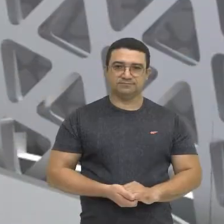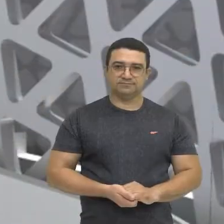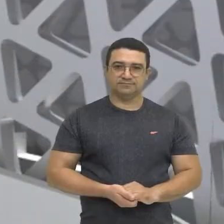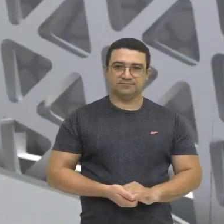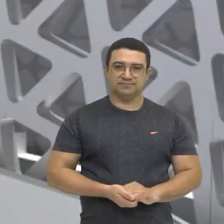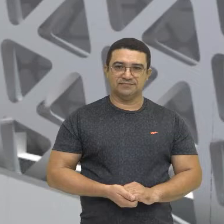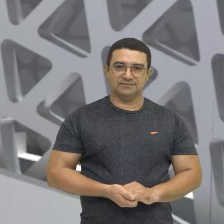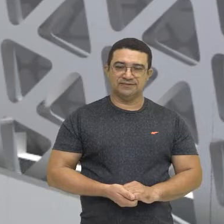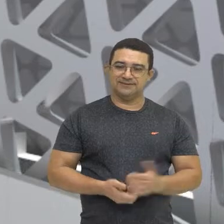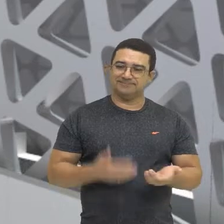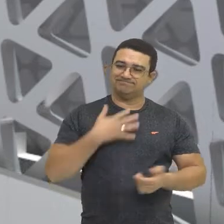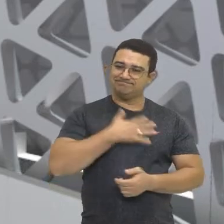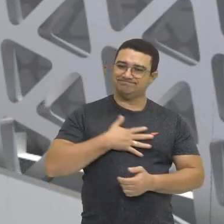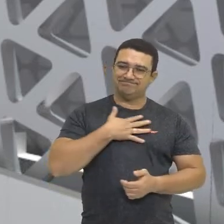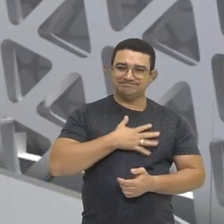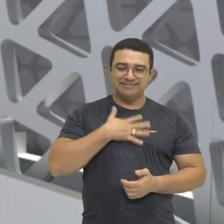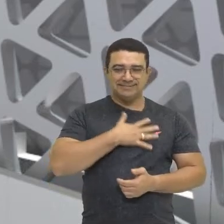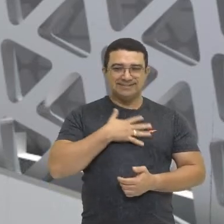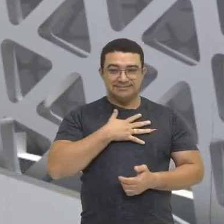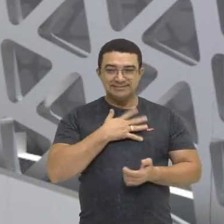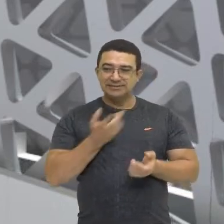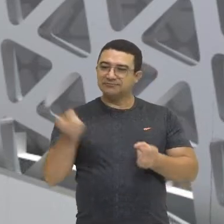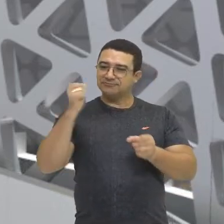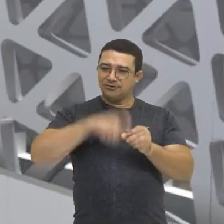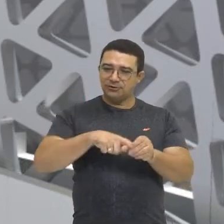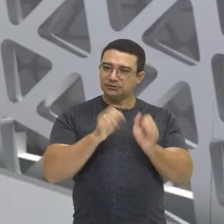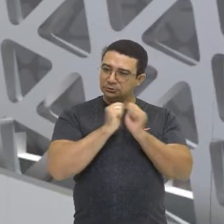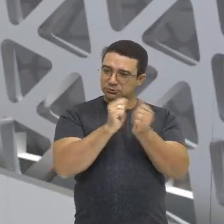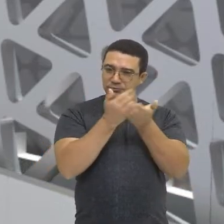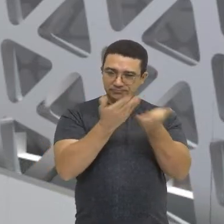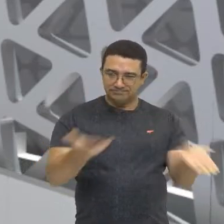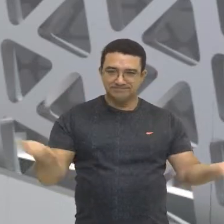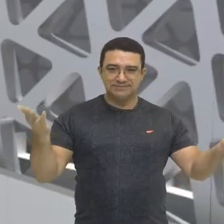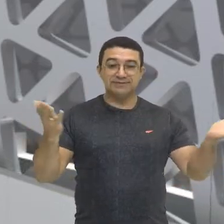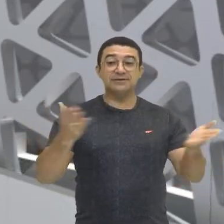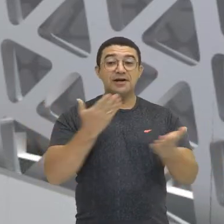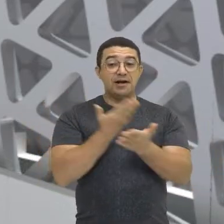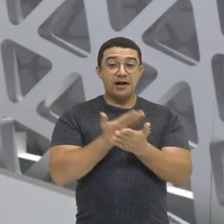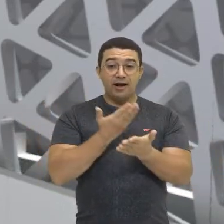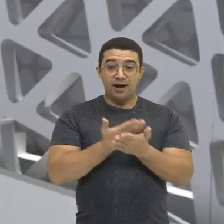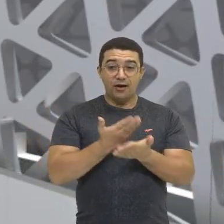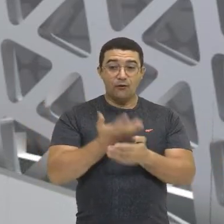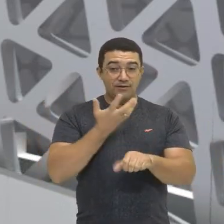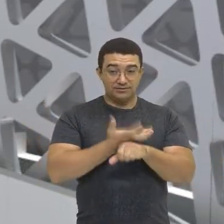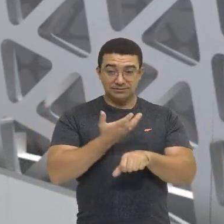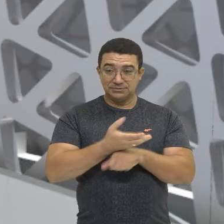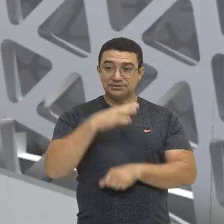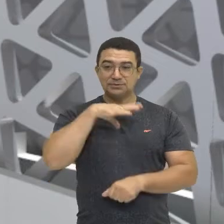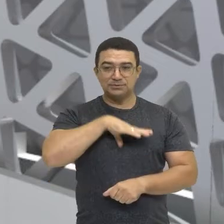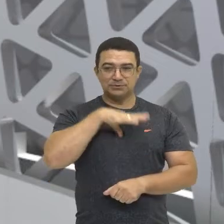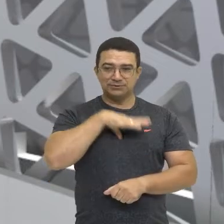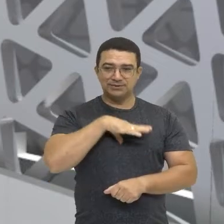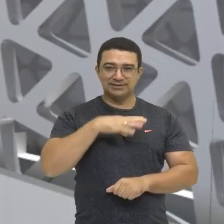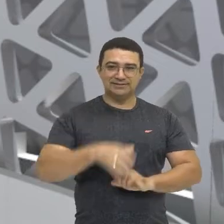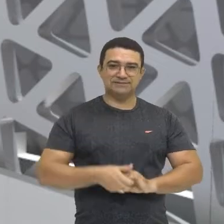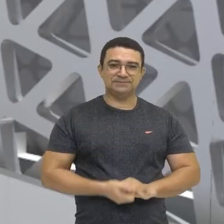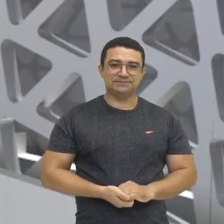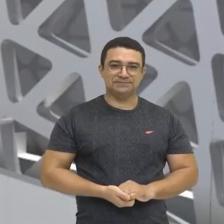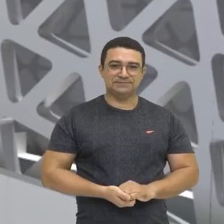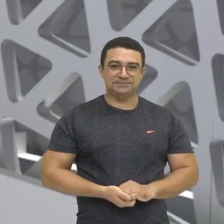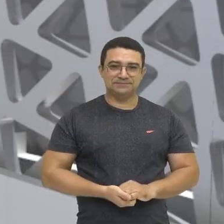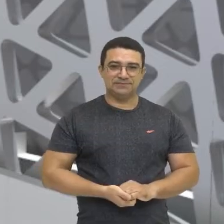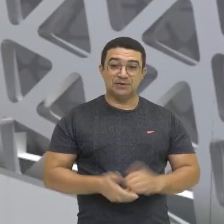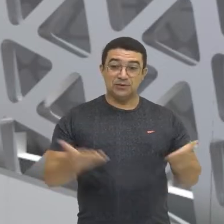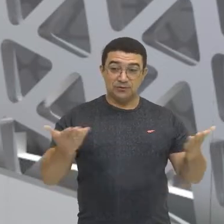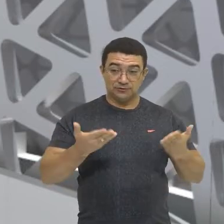Olha, meus queridos, prazer imenso estar de volta com vocês para a nossa aula de língua portuguesa. Nós